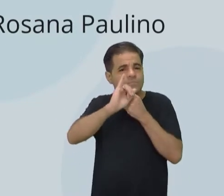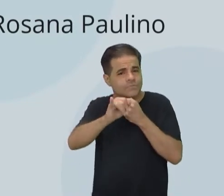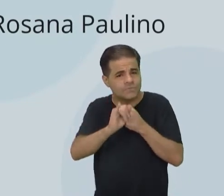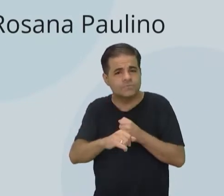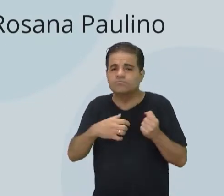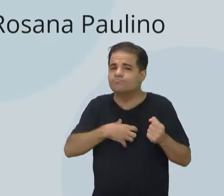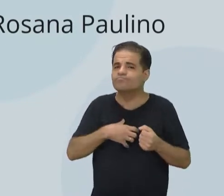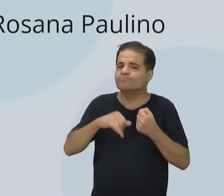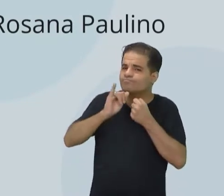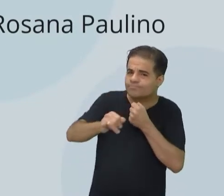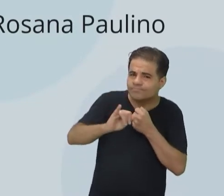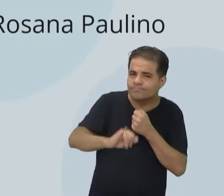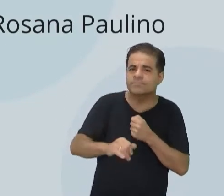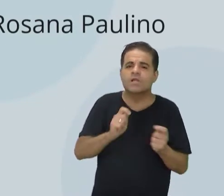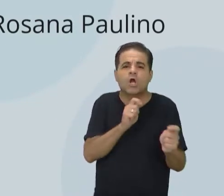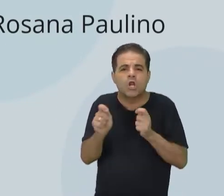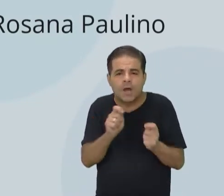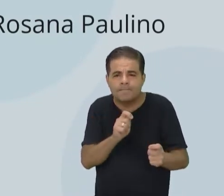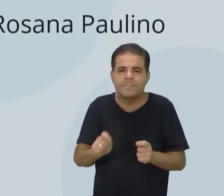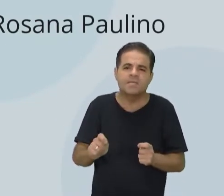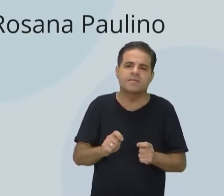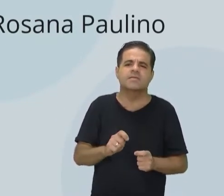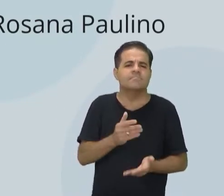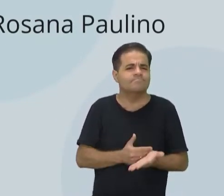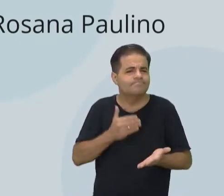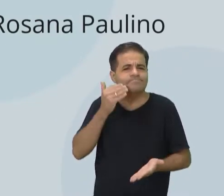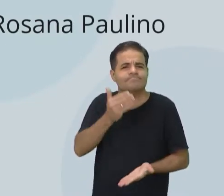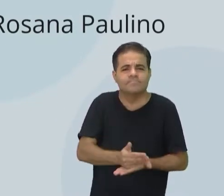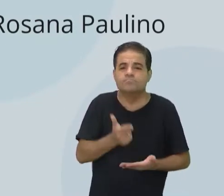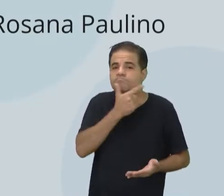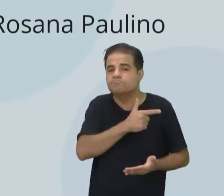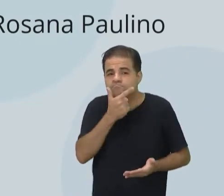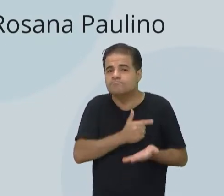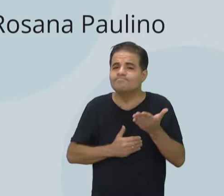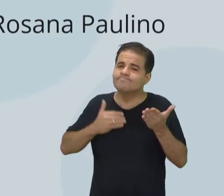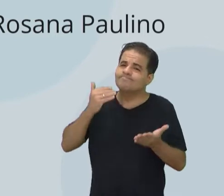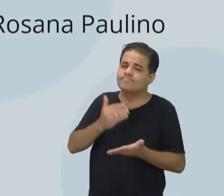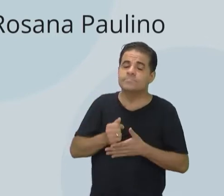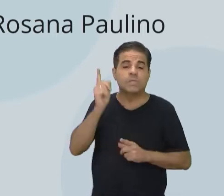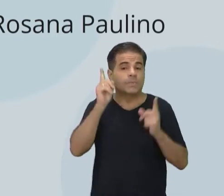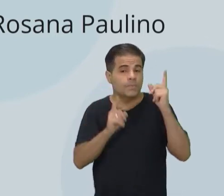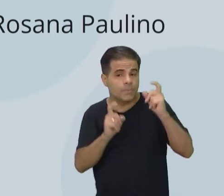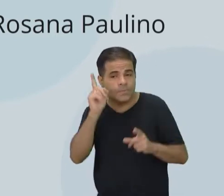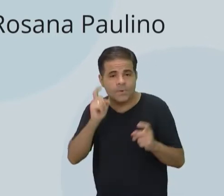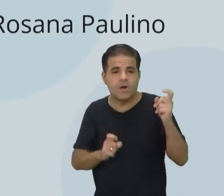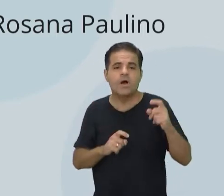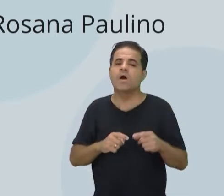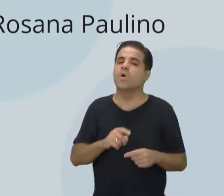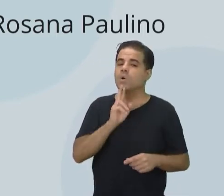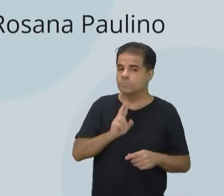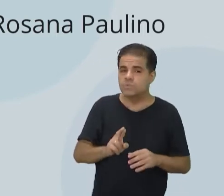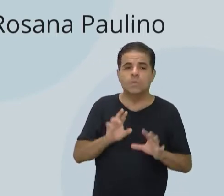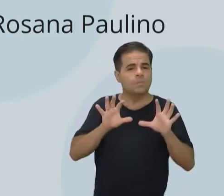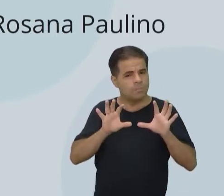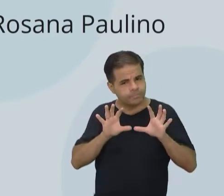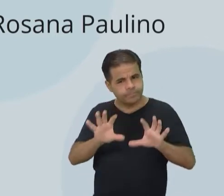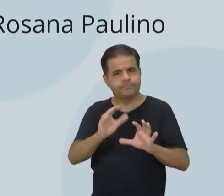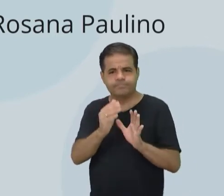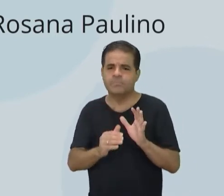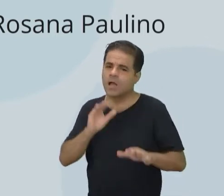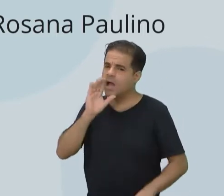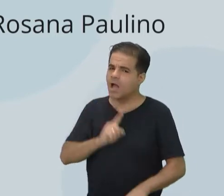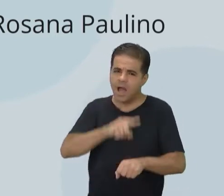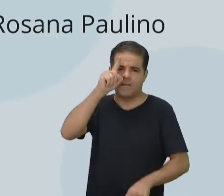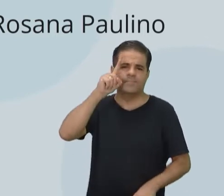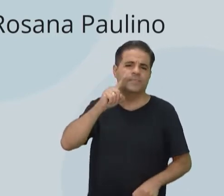narrativa que tenta a economia máxima de recursos para obter também o máximo de expressividade, o que resulta no